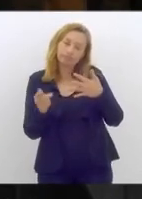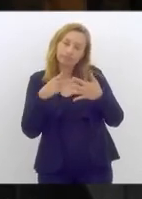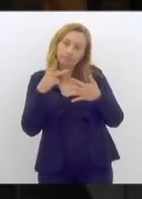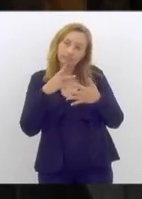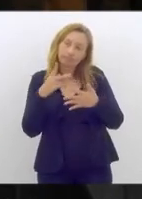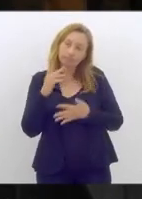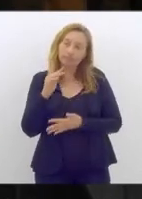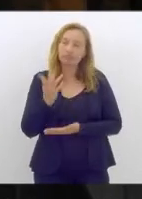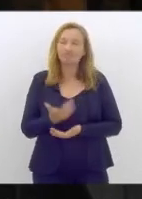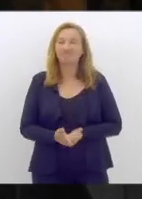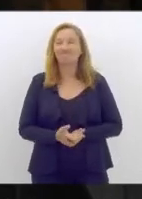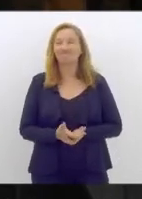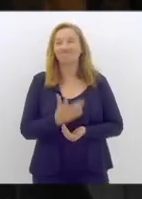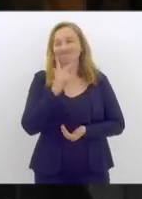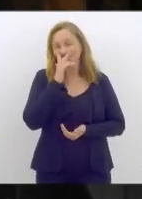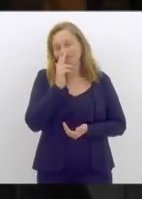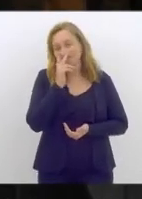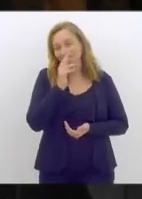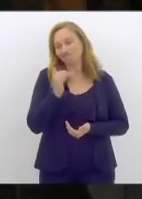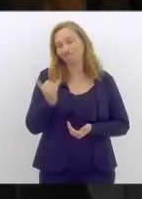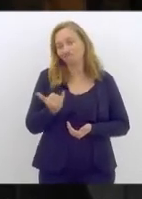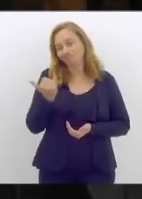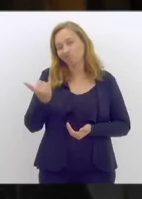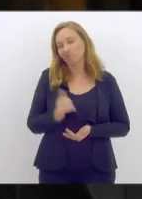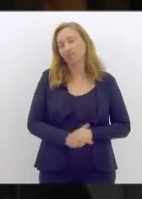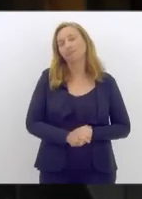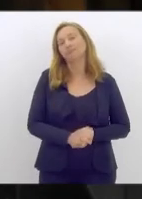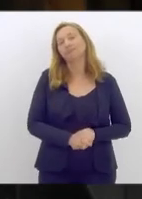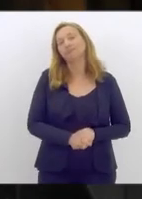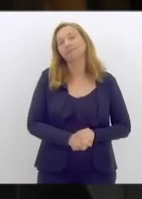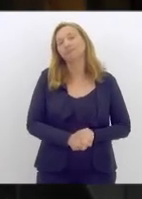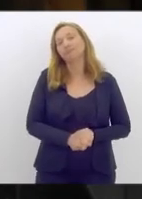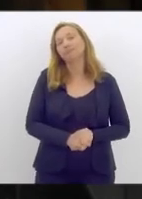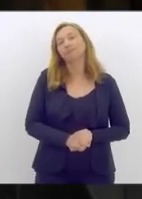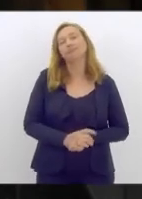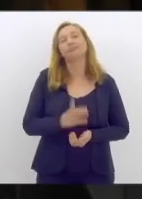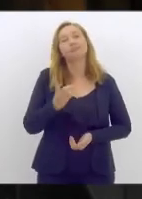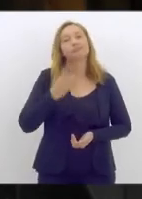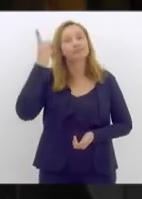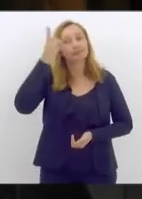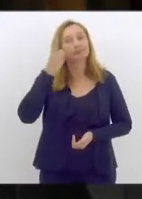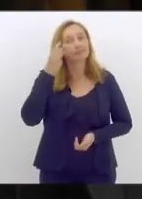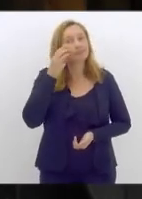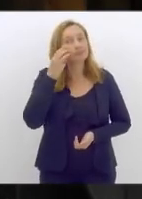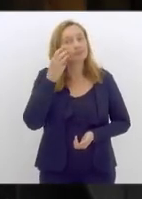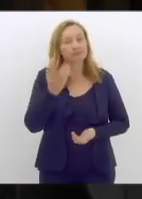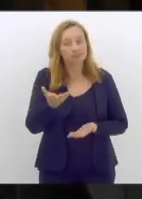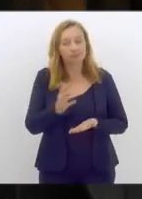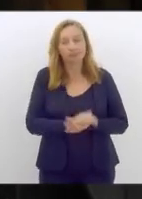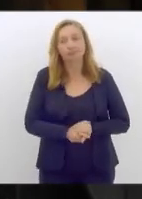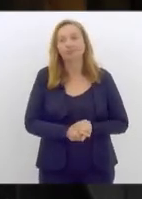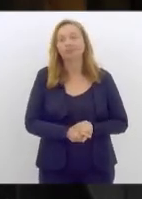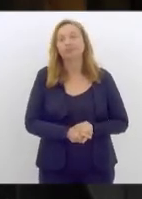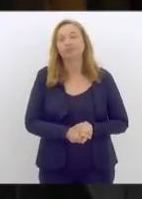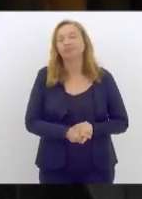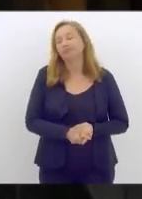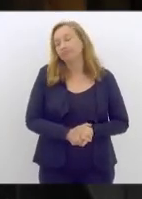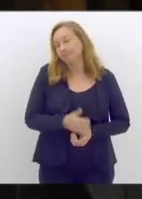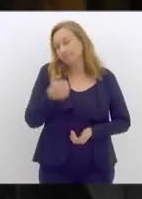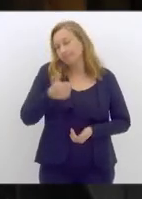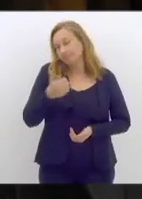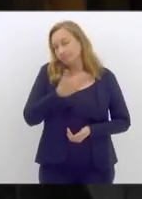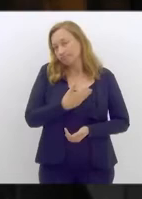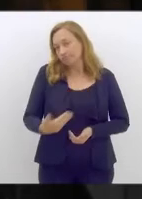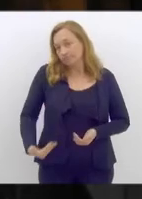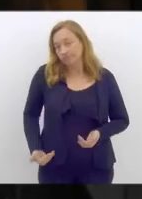absolutamente pertinente Deputado valdeck Carneiro primeiro que